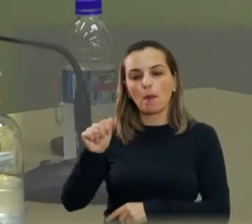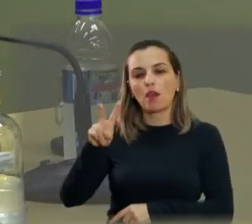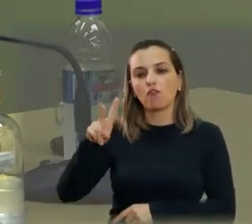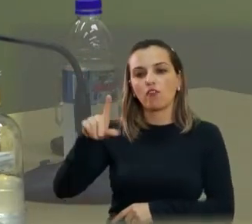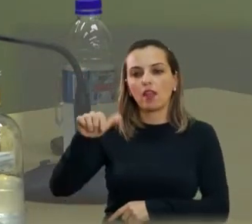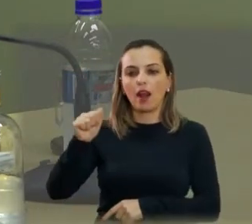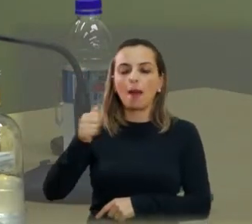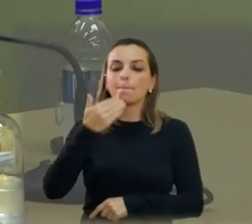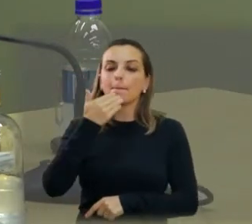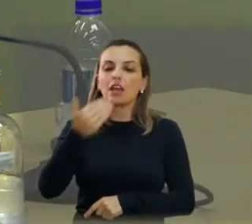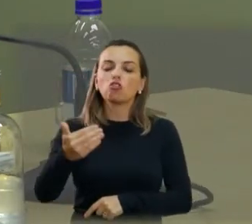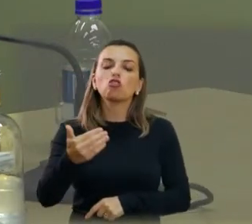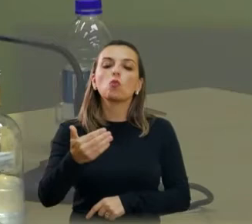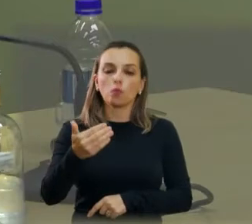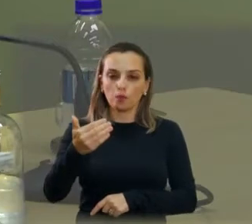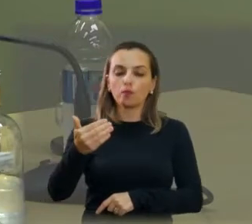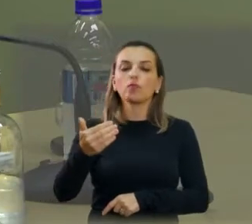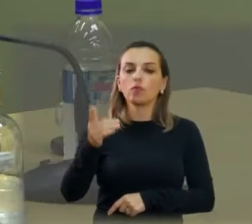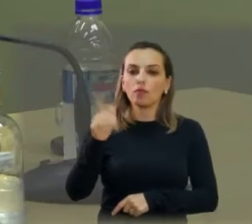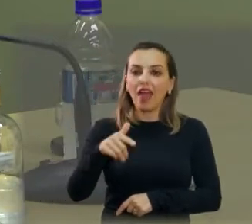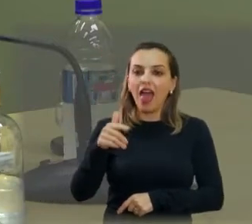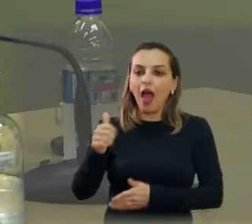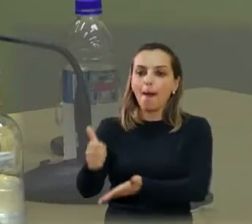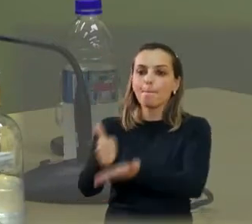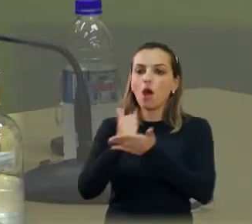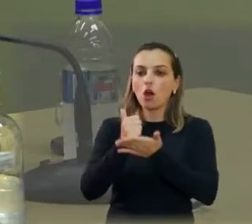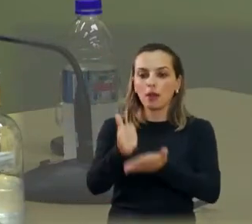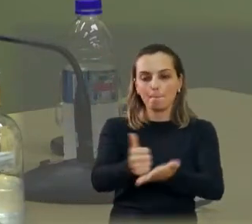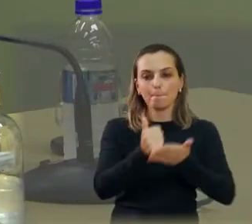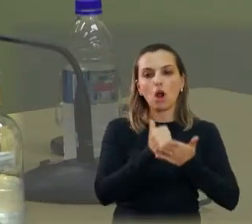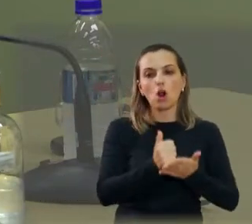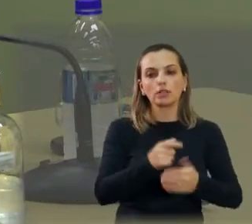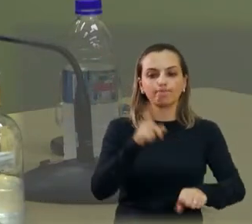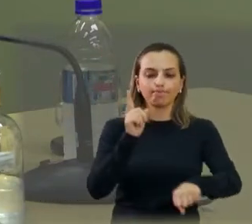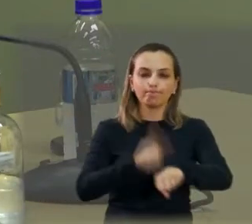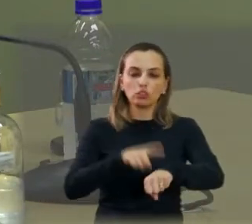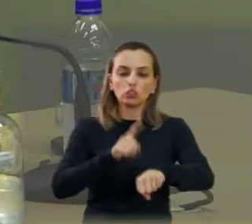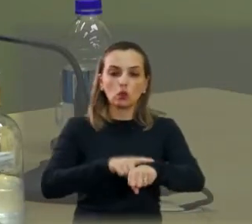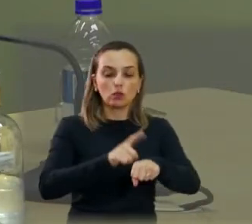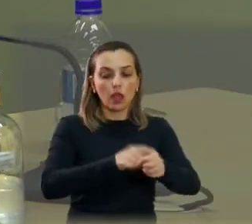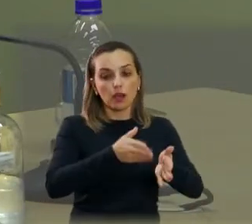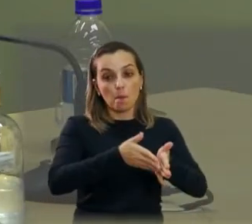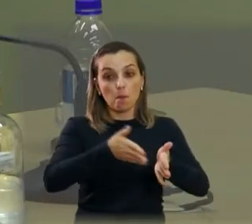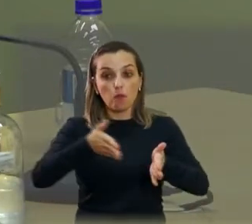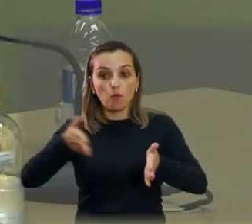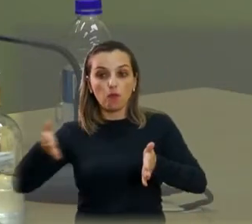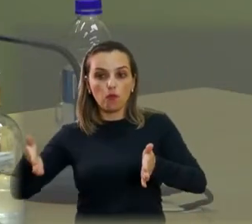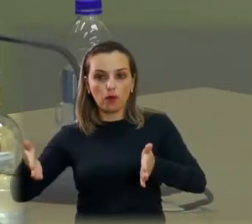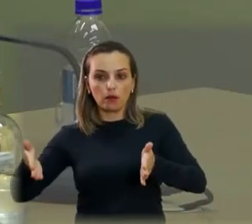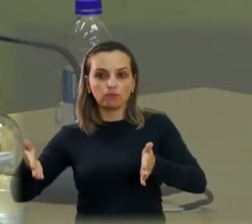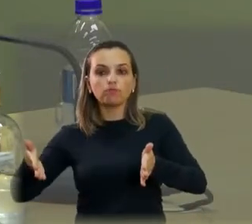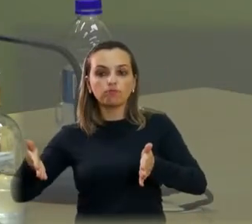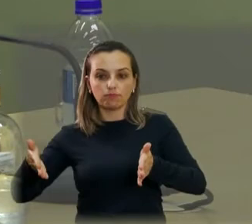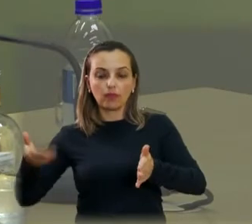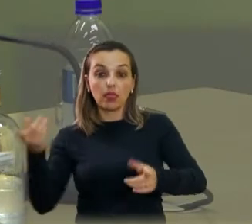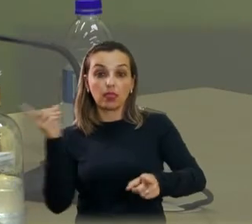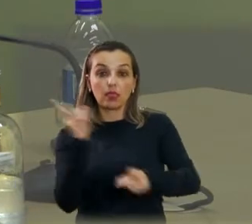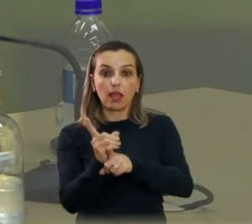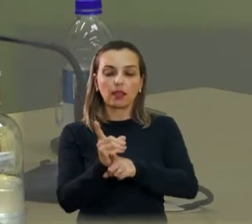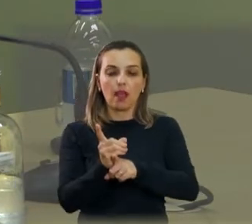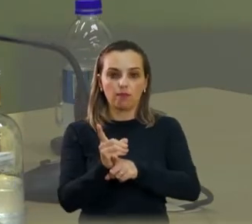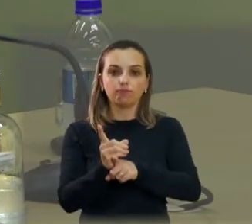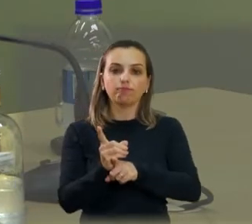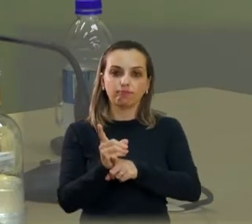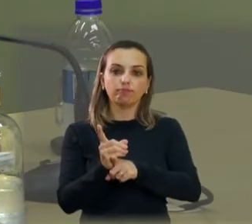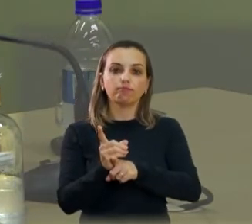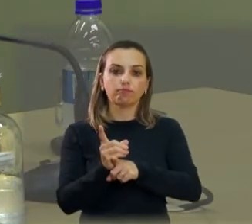o apoio de algumas unidades básicas que tiveram seu horário ampliado para atender COVID. Então, se a gente não